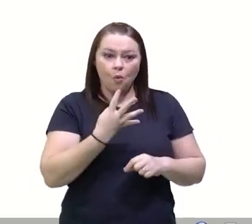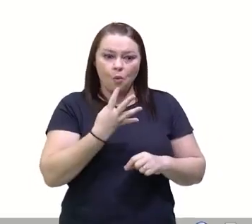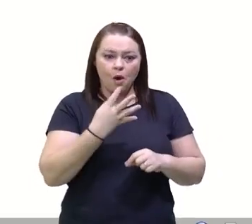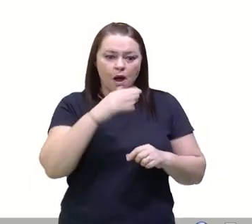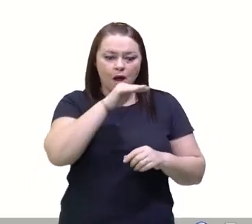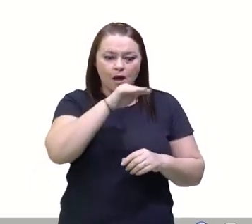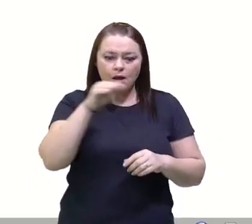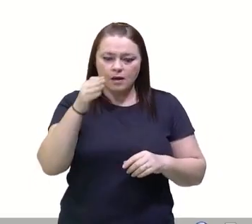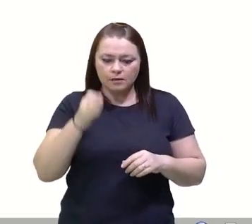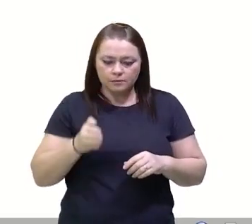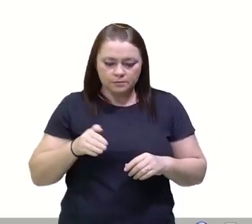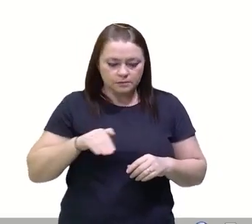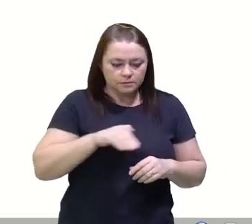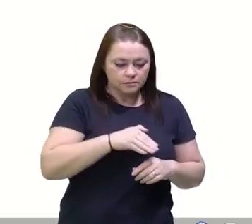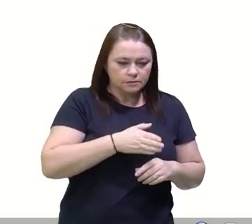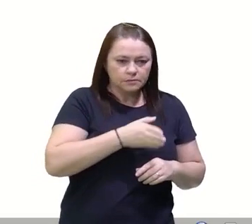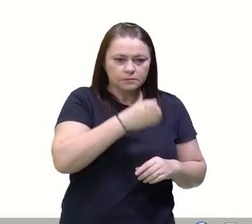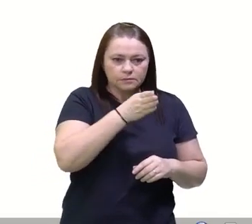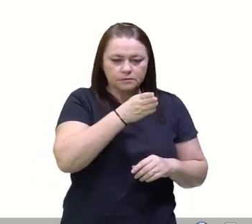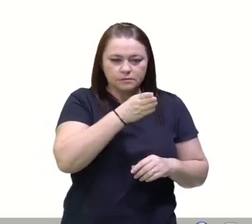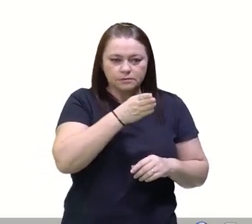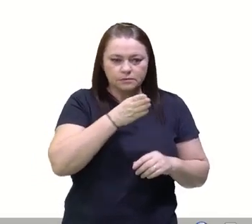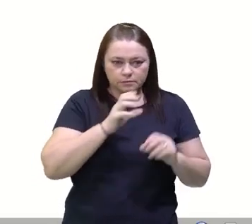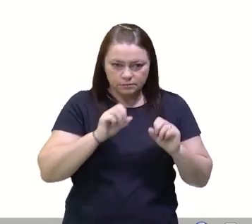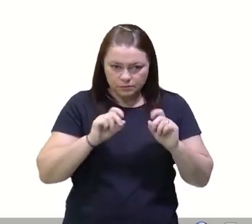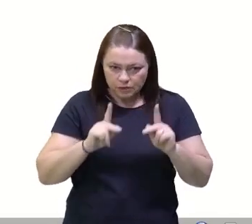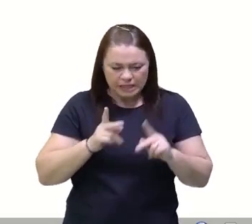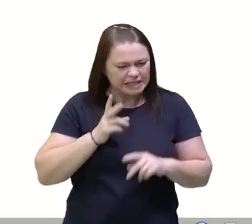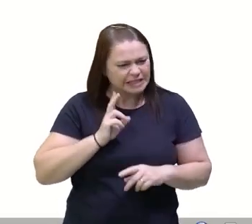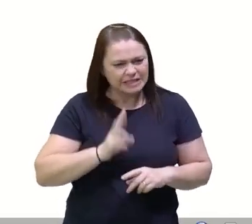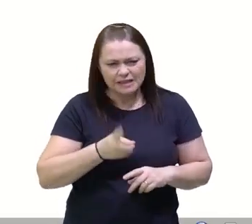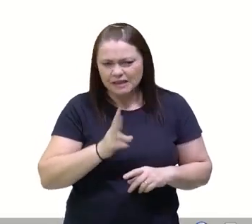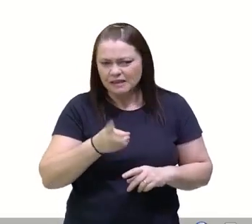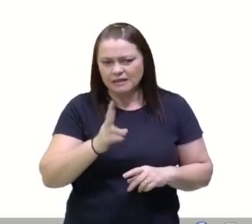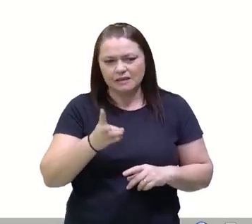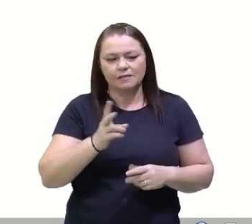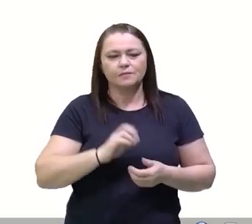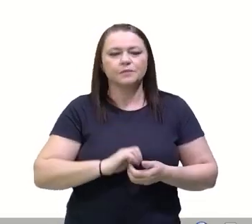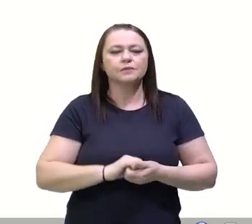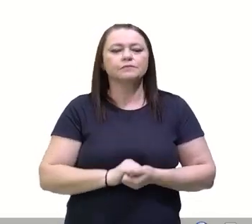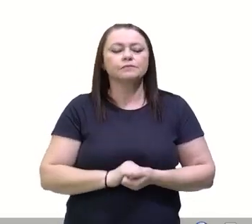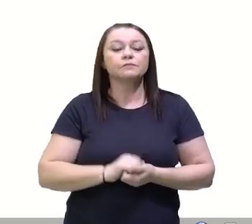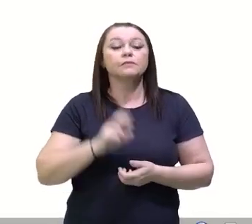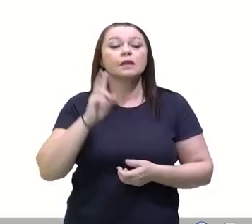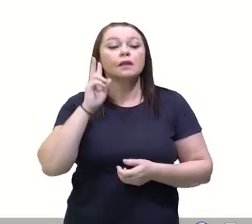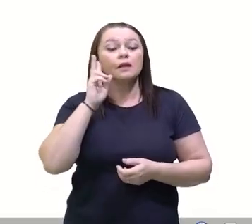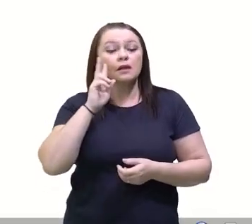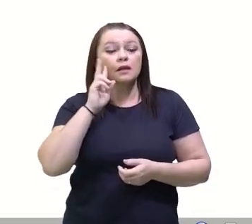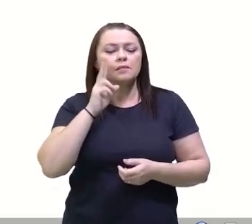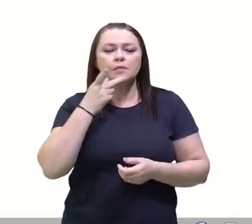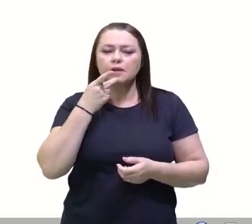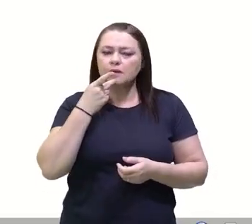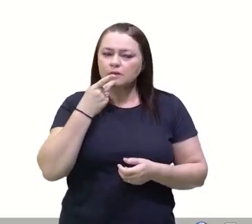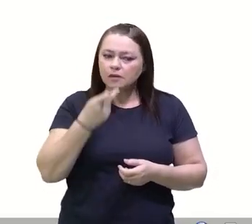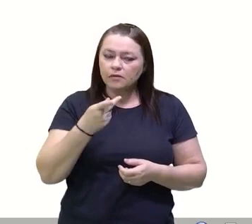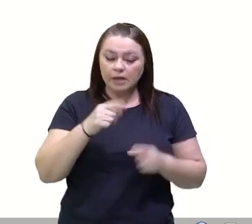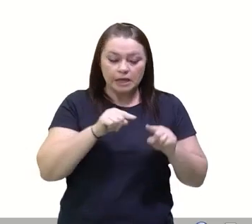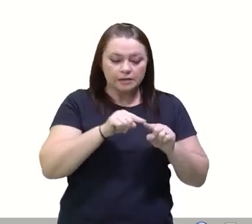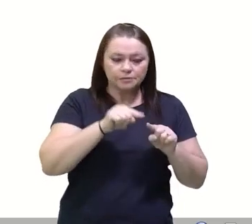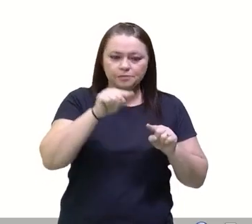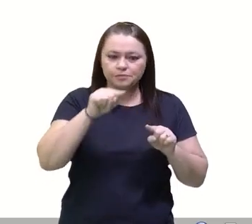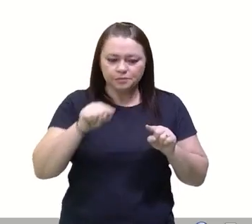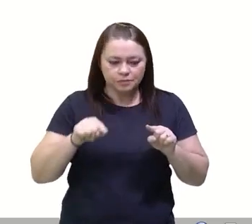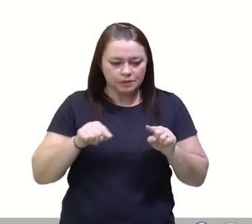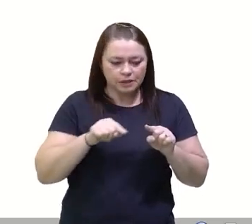possuem 4 lados. Muito bem. Lembrando que, como eu falei, o triângulo não entra